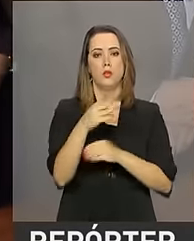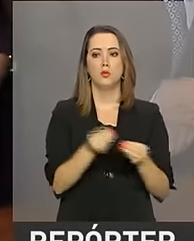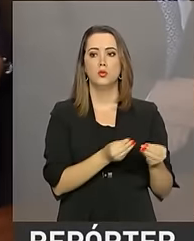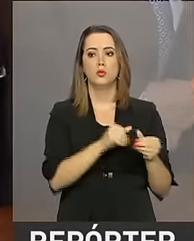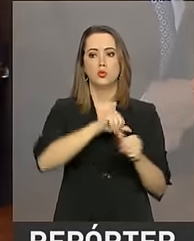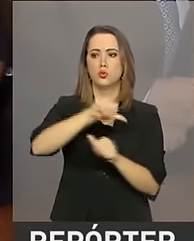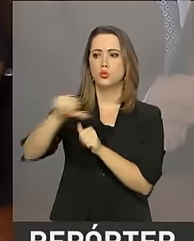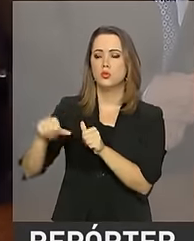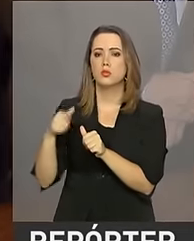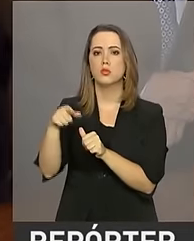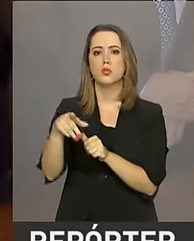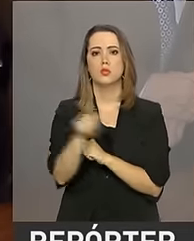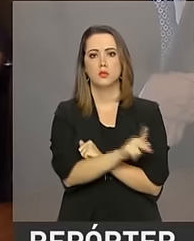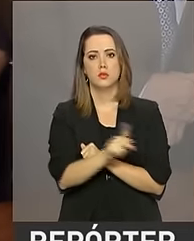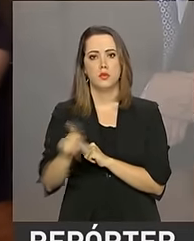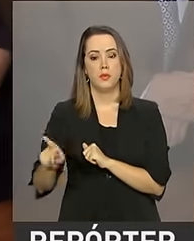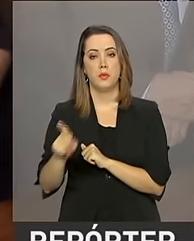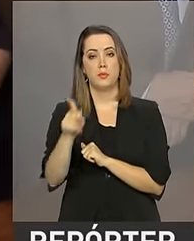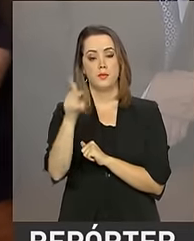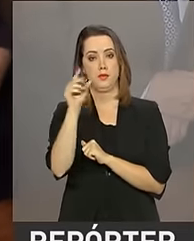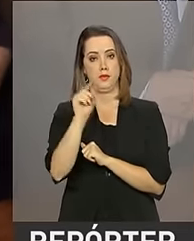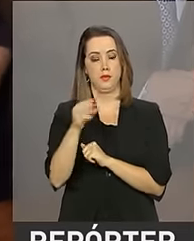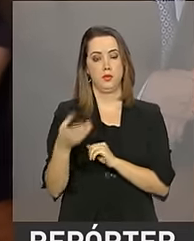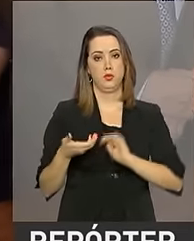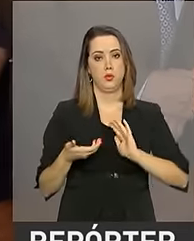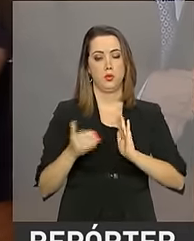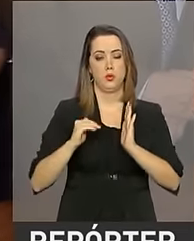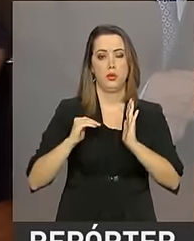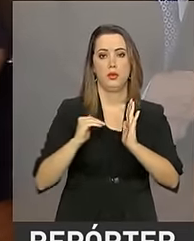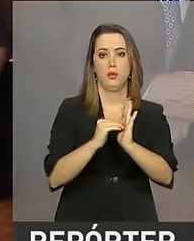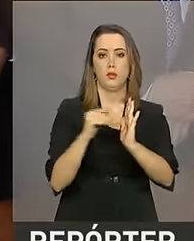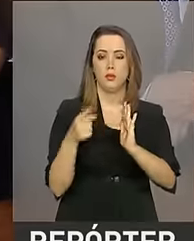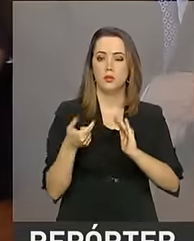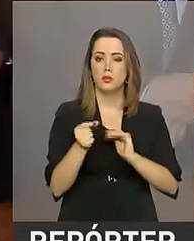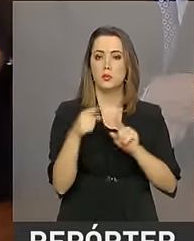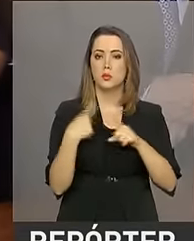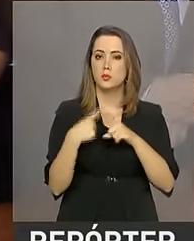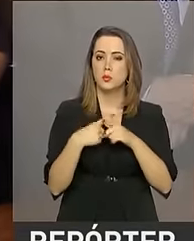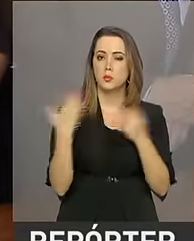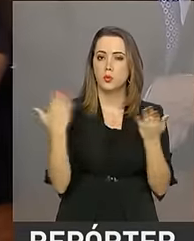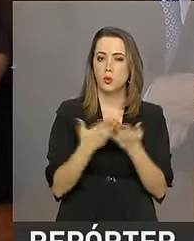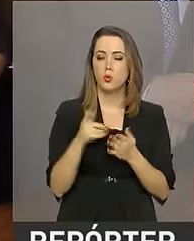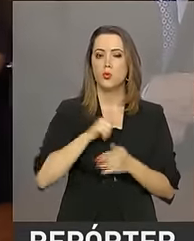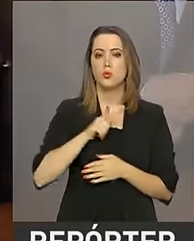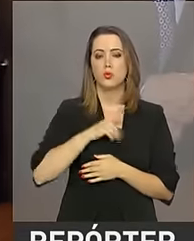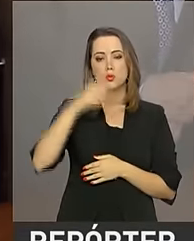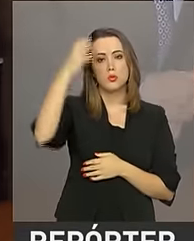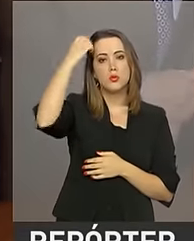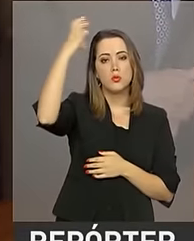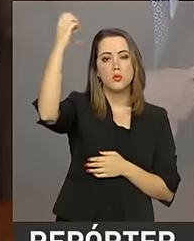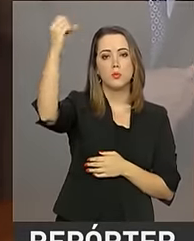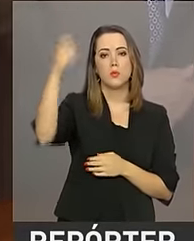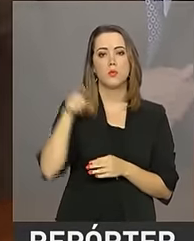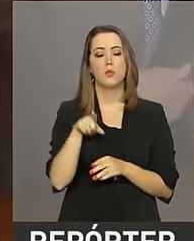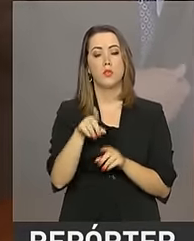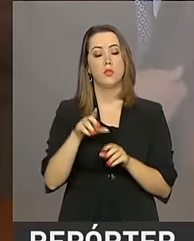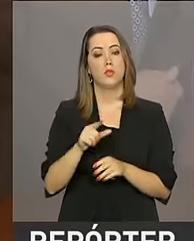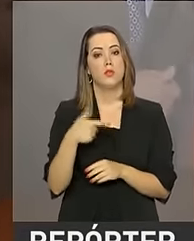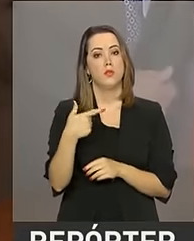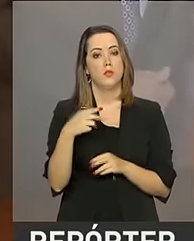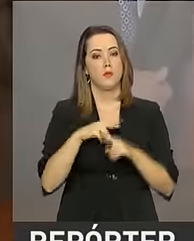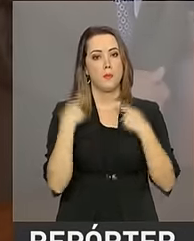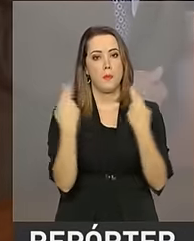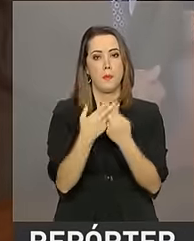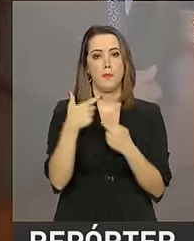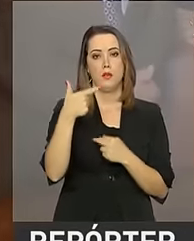dos Deputados, Rodrigo Maia. Isso porque o presidente Michel Temer segue para a China, onde acompanha no fim de semana, a reunião de